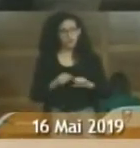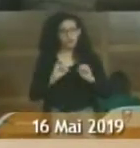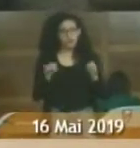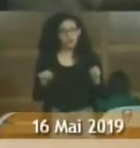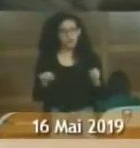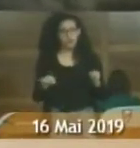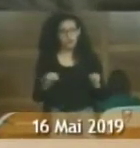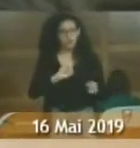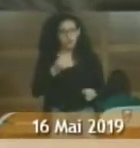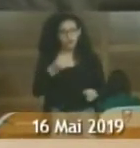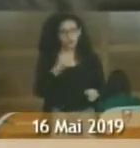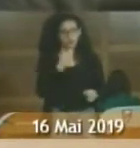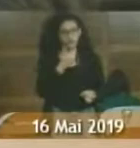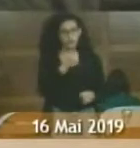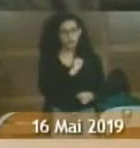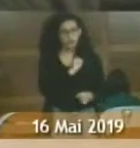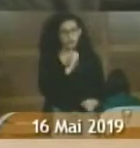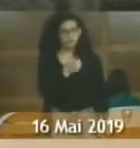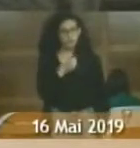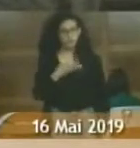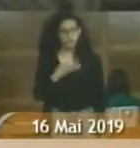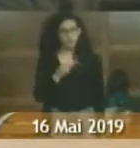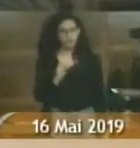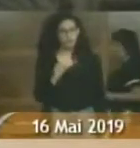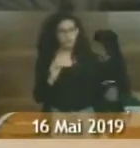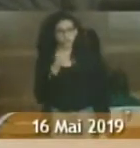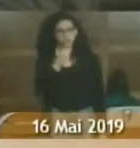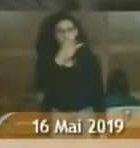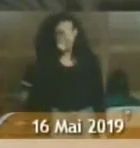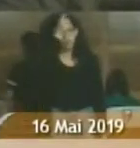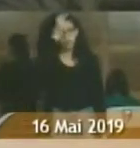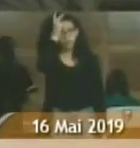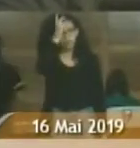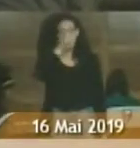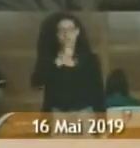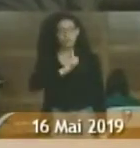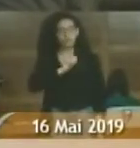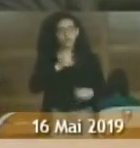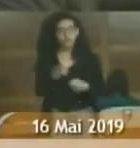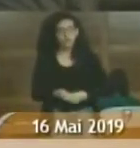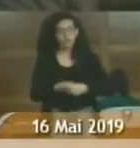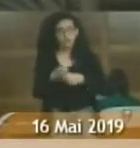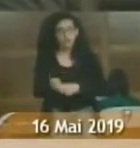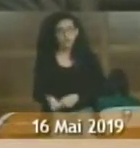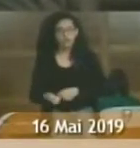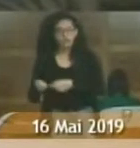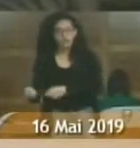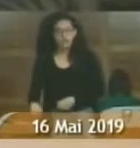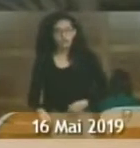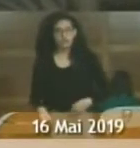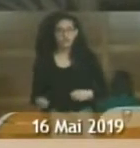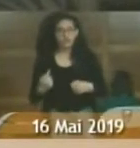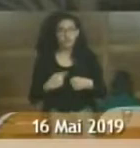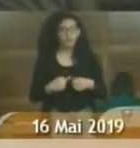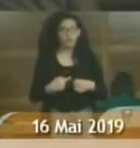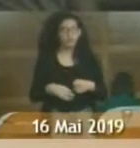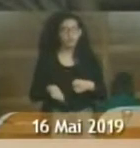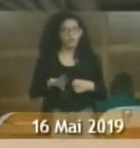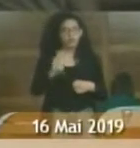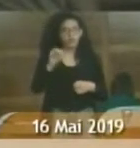Japuíba. Indicação número 1480, indicando ao prefeito municipal a capina na estrada Vereador Benedito Adelino, bairro